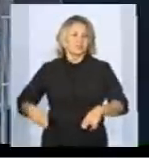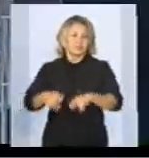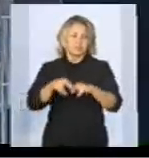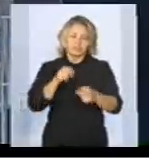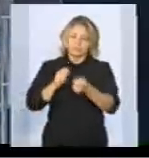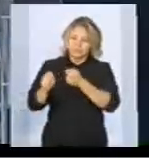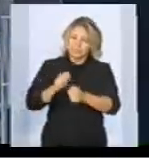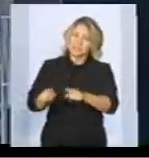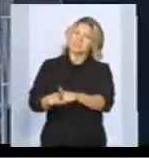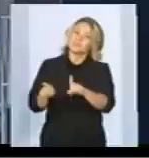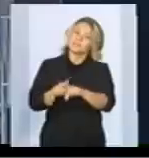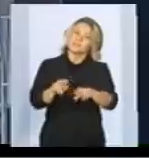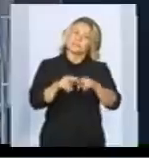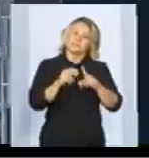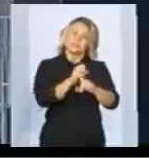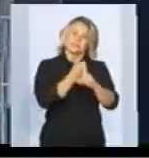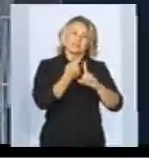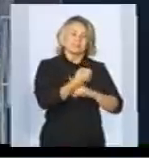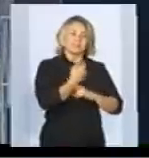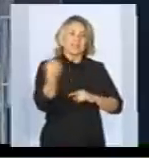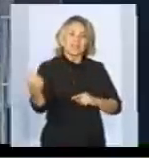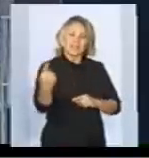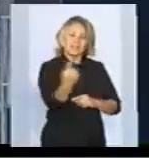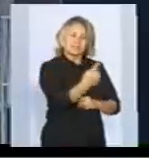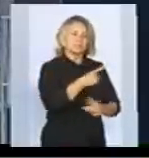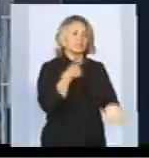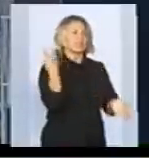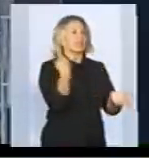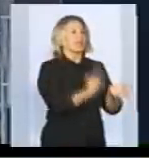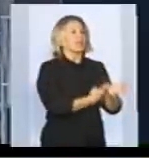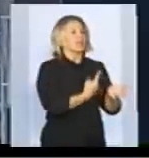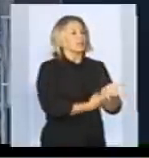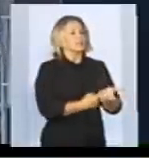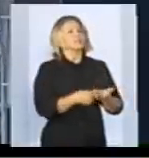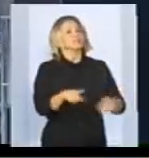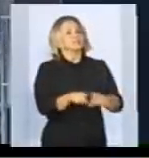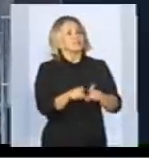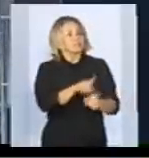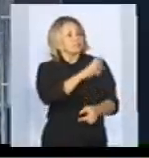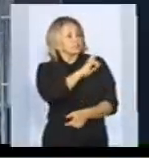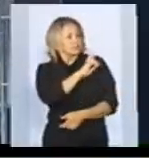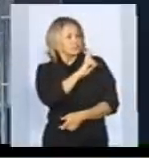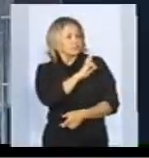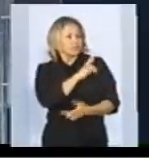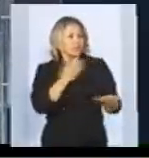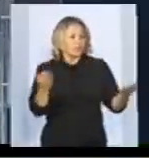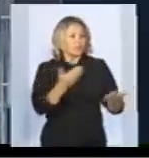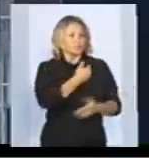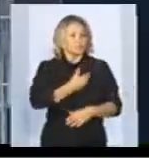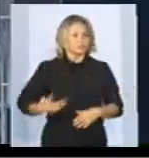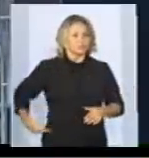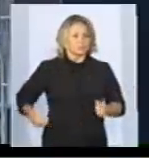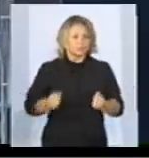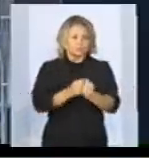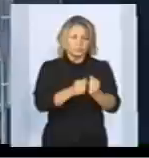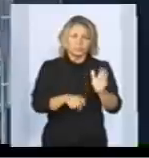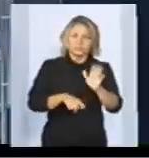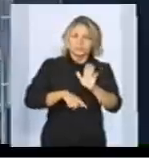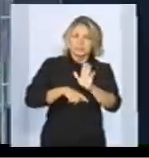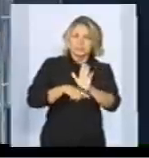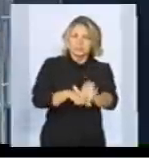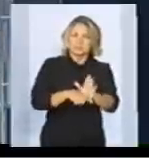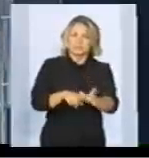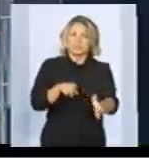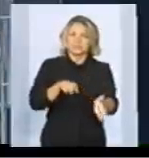pela sociedade Cada um tem sua responsabilidade nesse processo e o papel do estado na atividade de fiscalização incentivo e